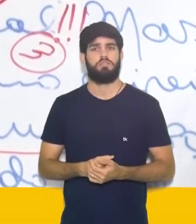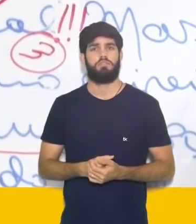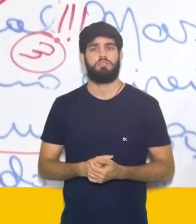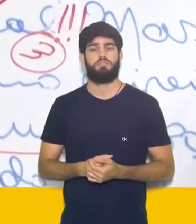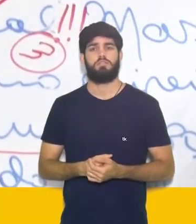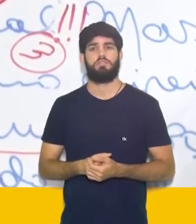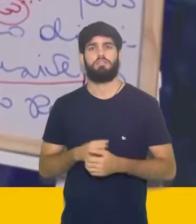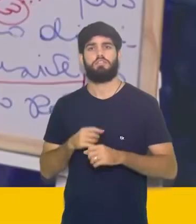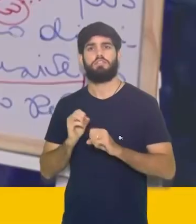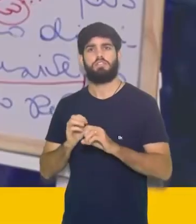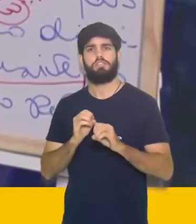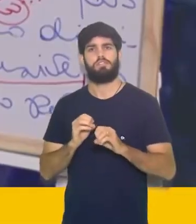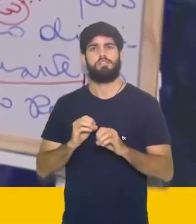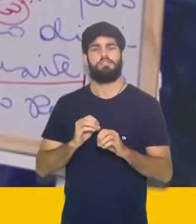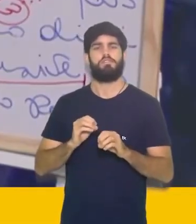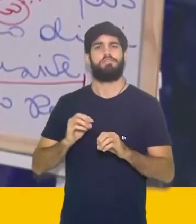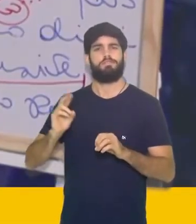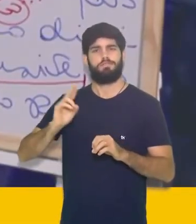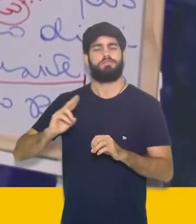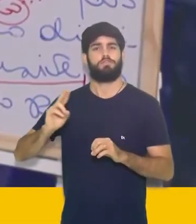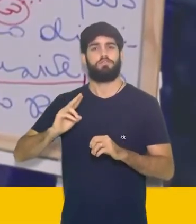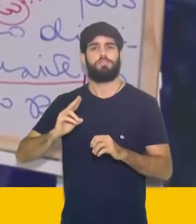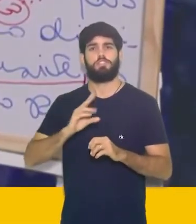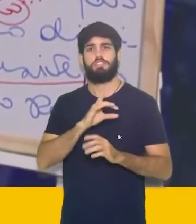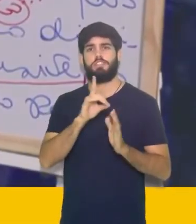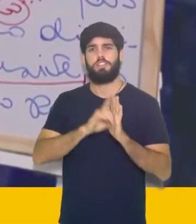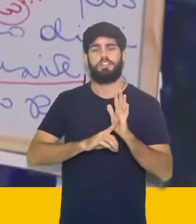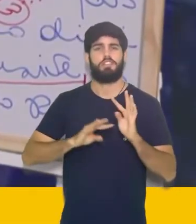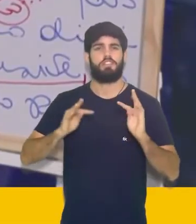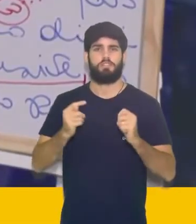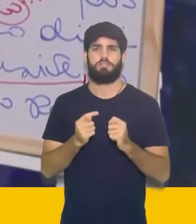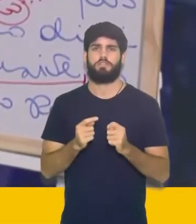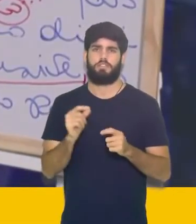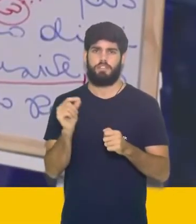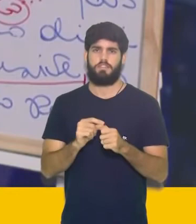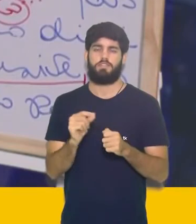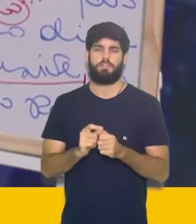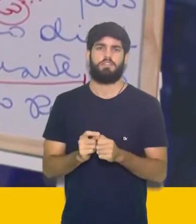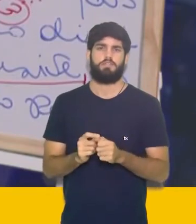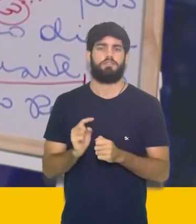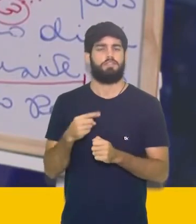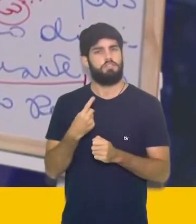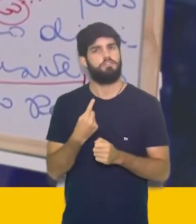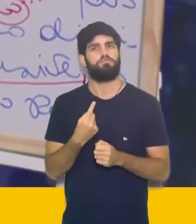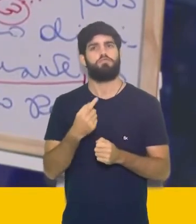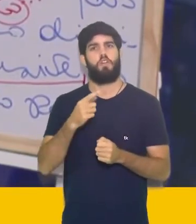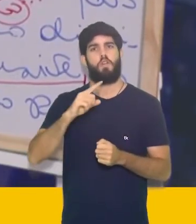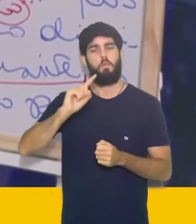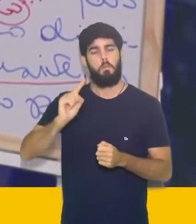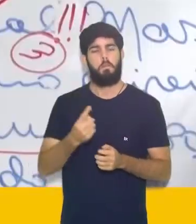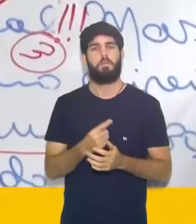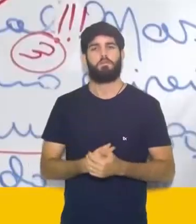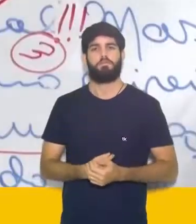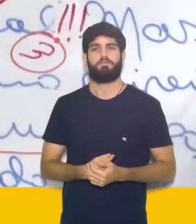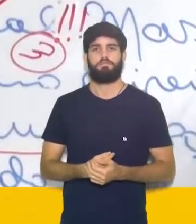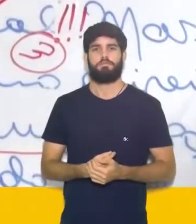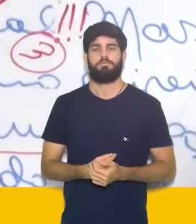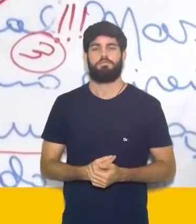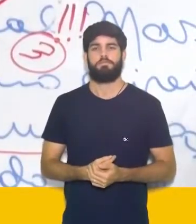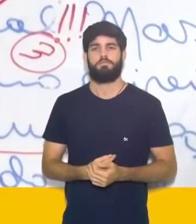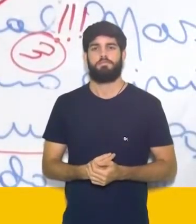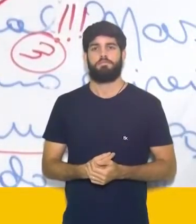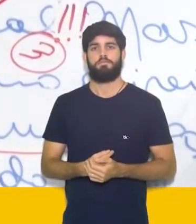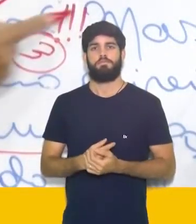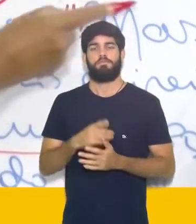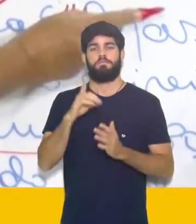Ensino superior, direito de todos. Isso é perfeita essa linkagem, gente. Faz isso pra gente tirar mil.